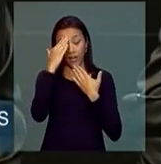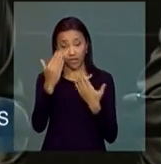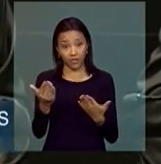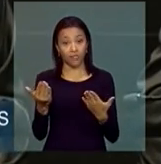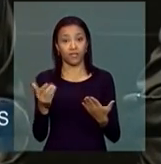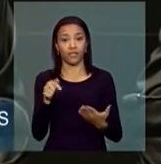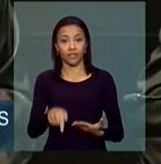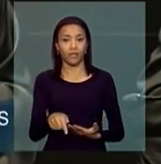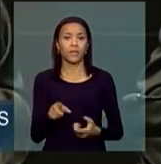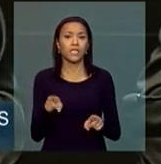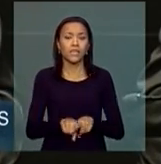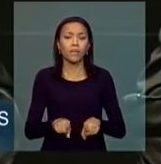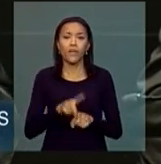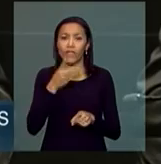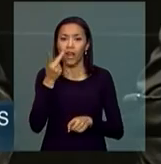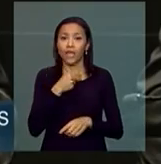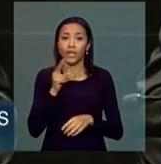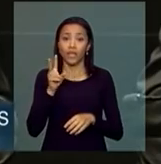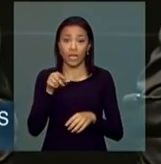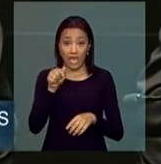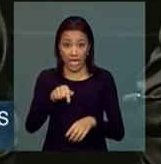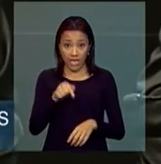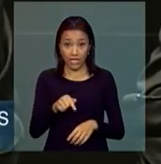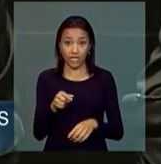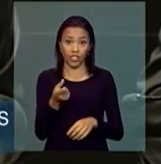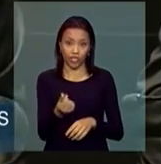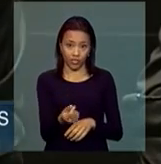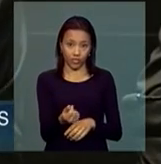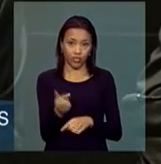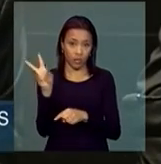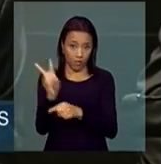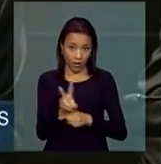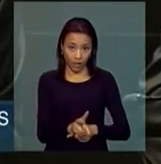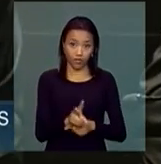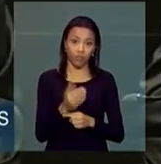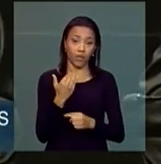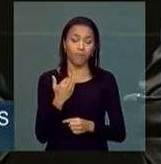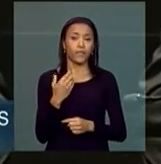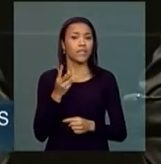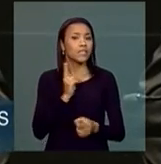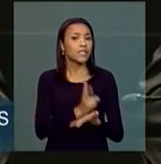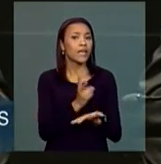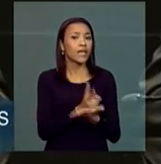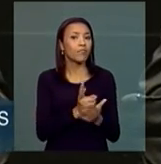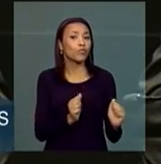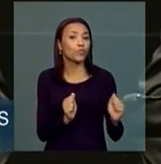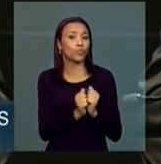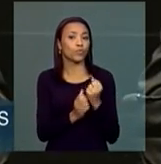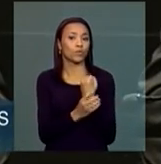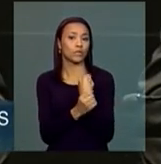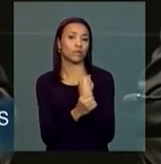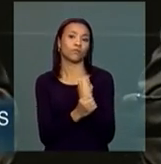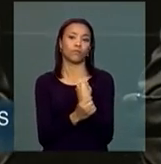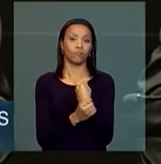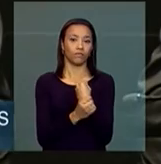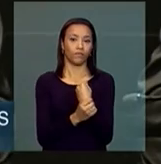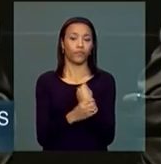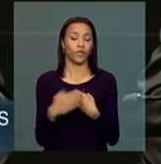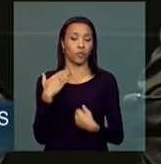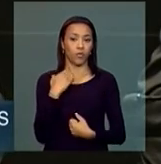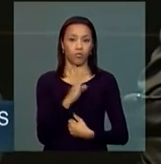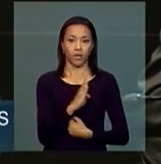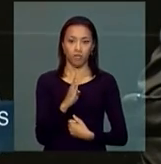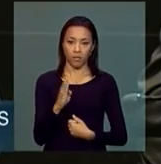aqui. E dizer que o crédito caminha junto com o seguro. E o Banco do Brasil é um